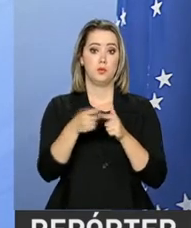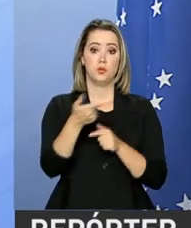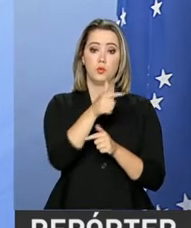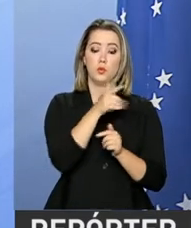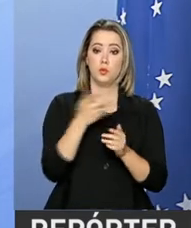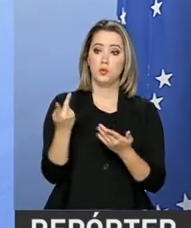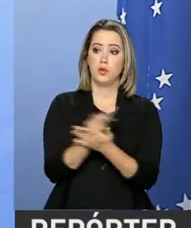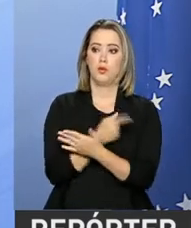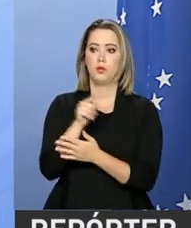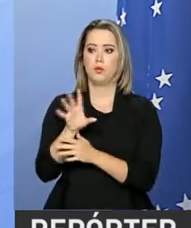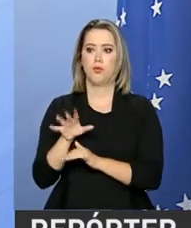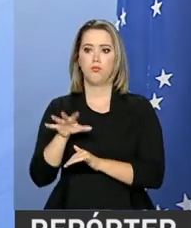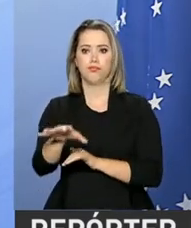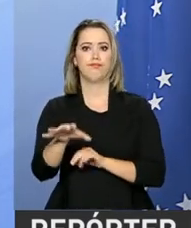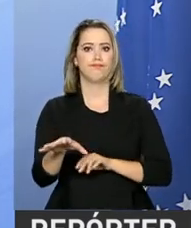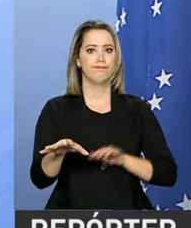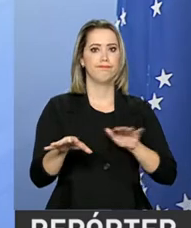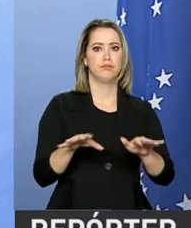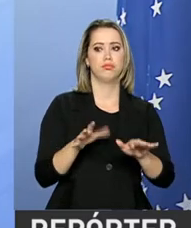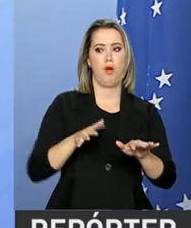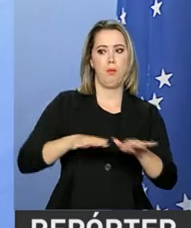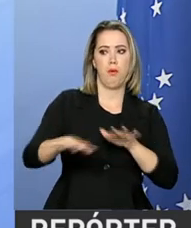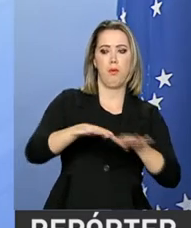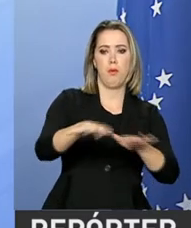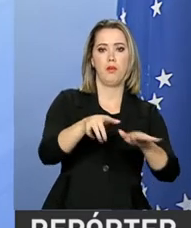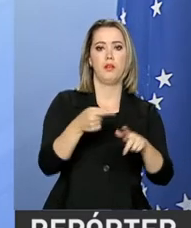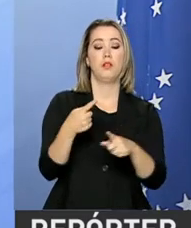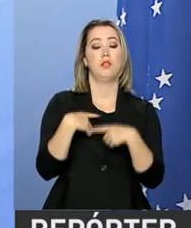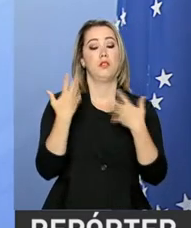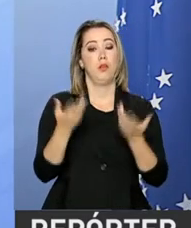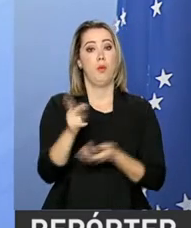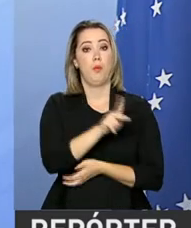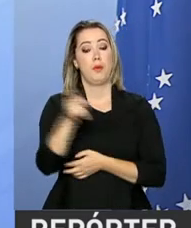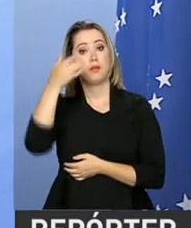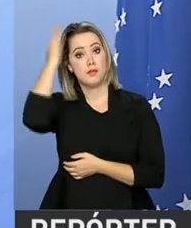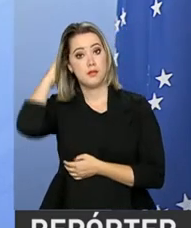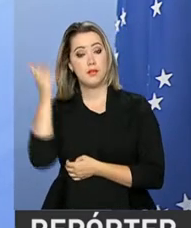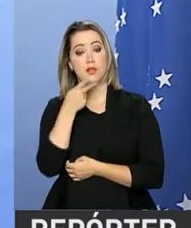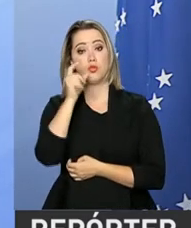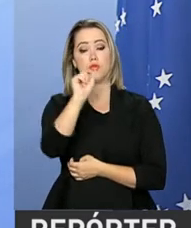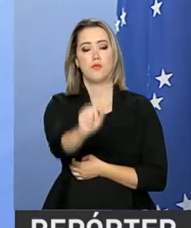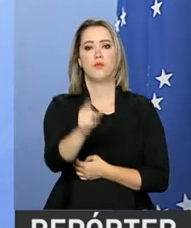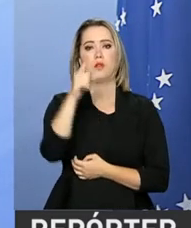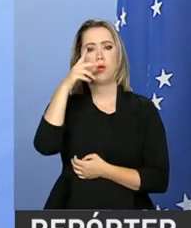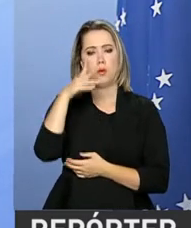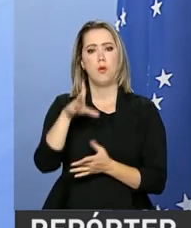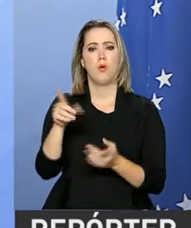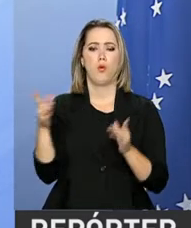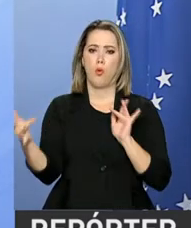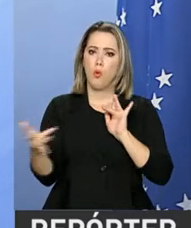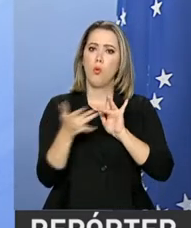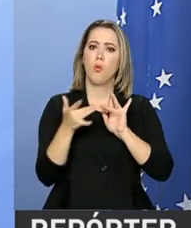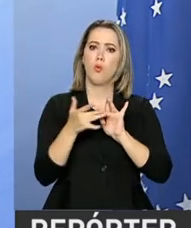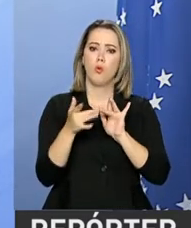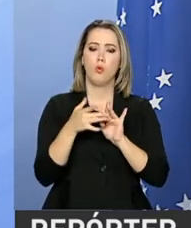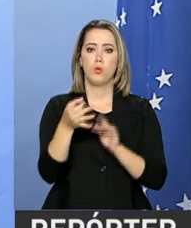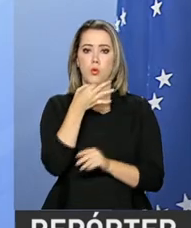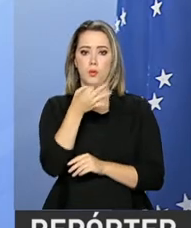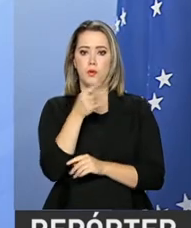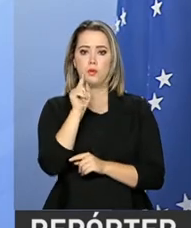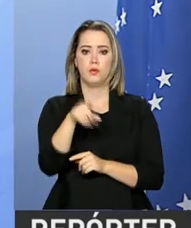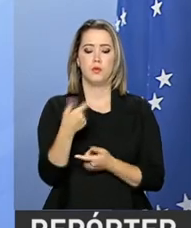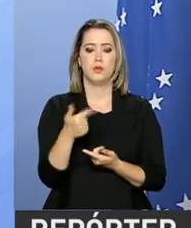foi que finalmente o presidente da república aceitou e decidiu pela sugestão de que